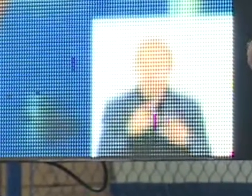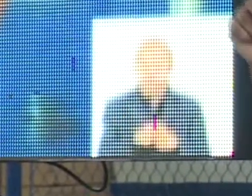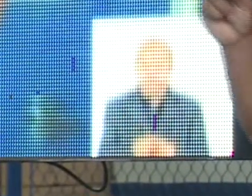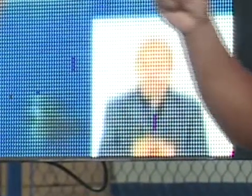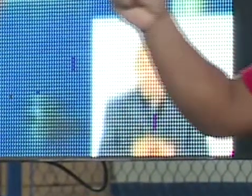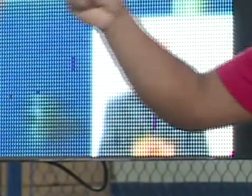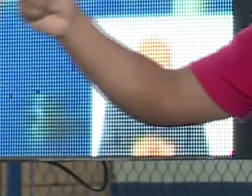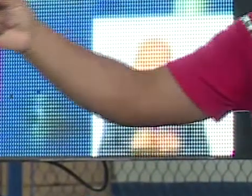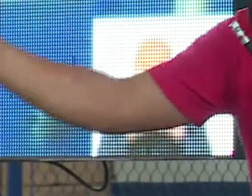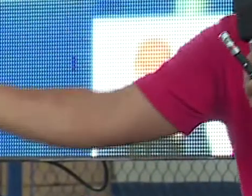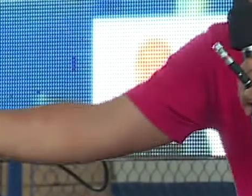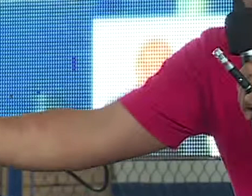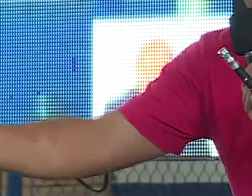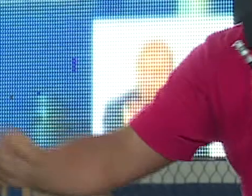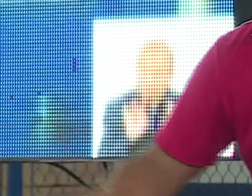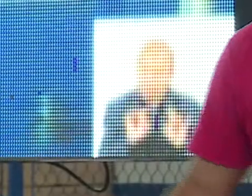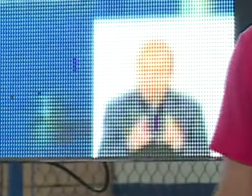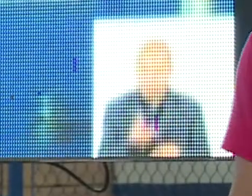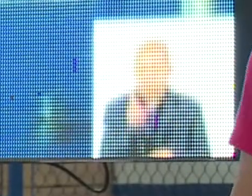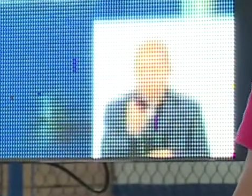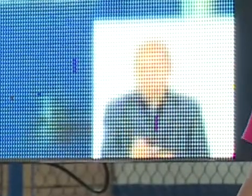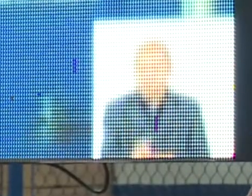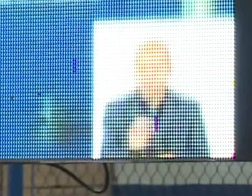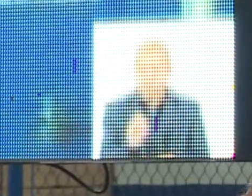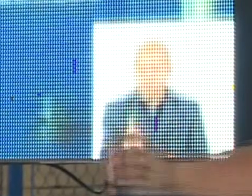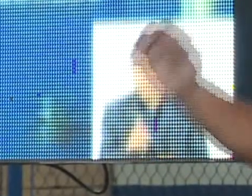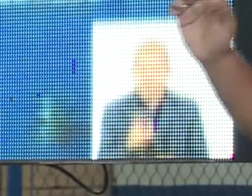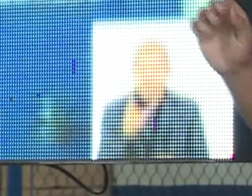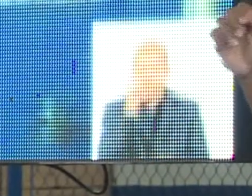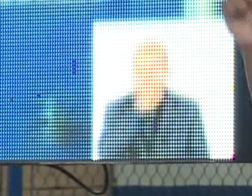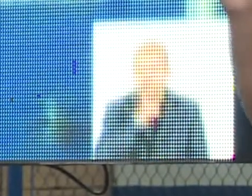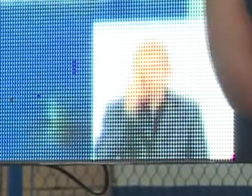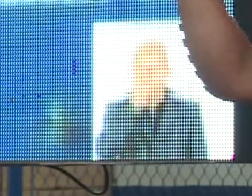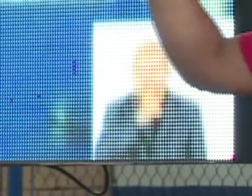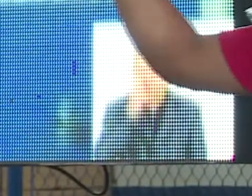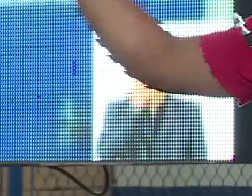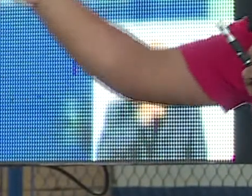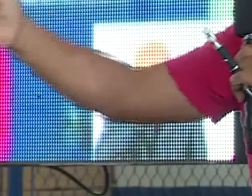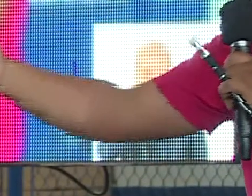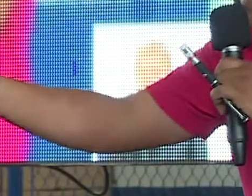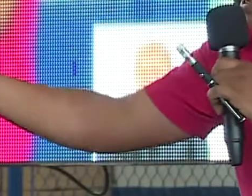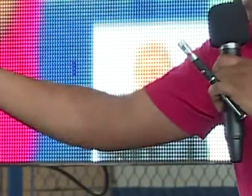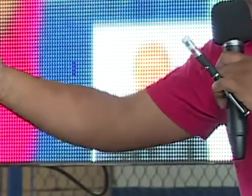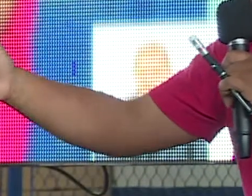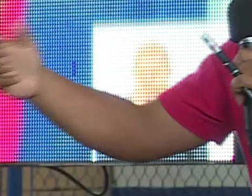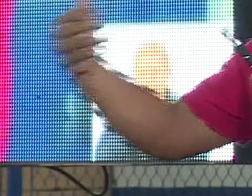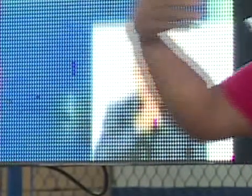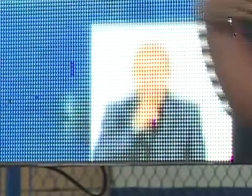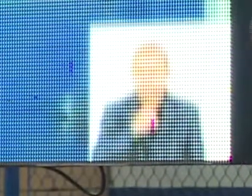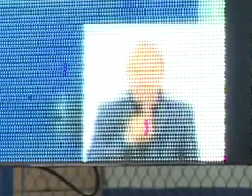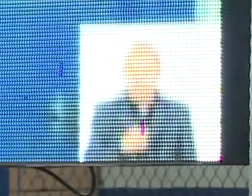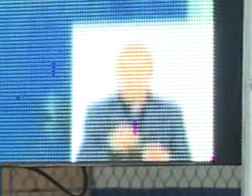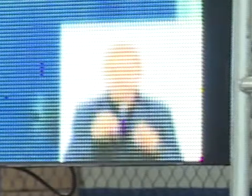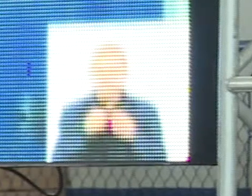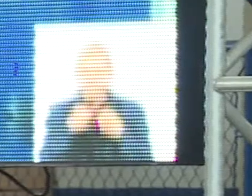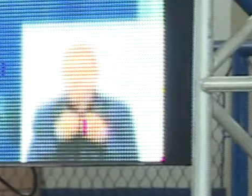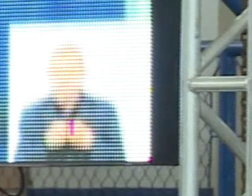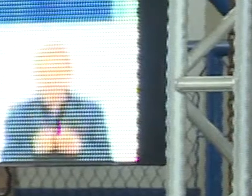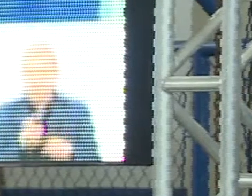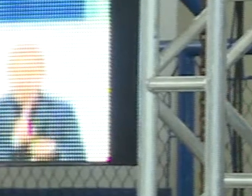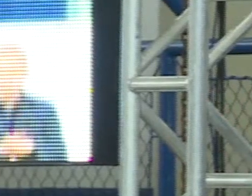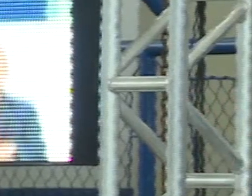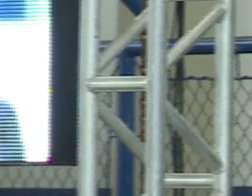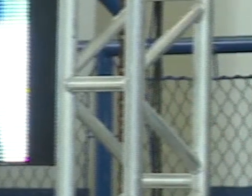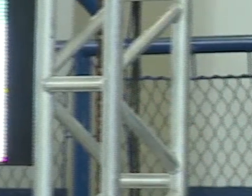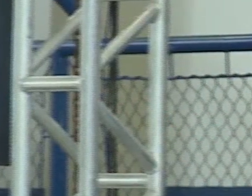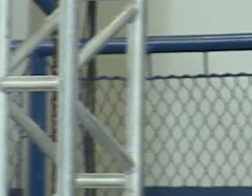Estamos nos aproximando da hora do almoço. A maioria de vocês não gosta de química. O professor,